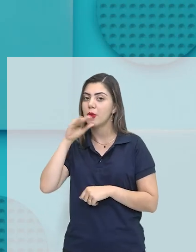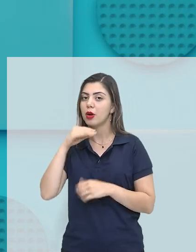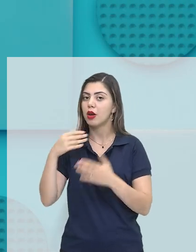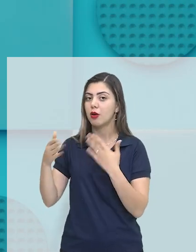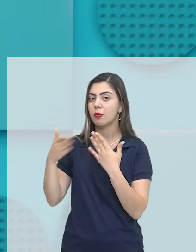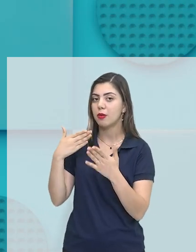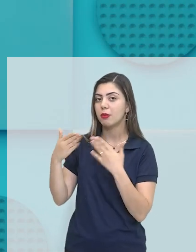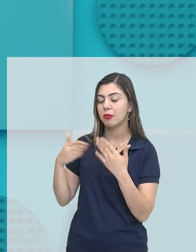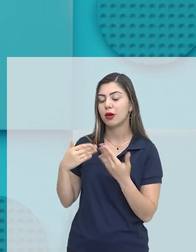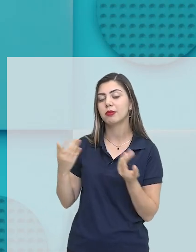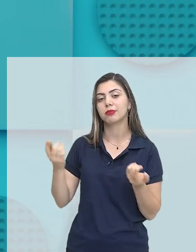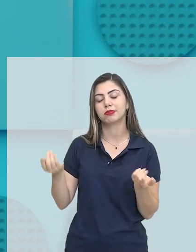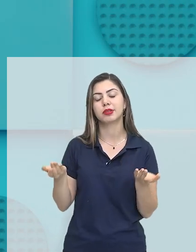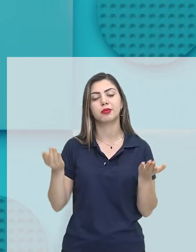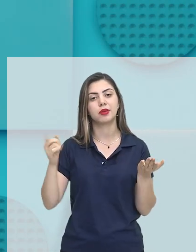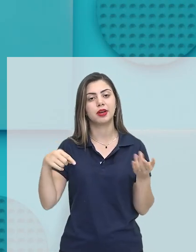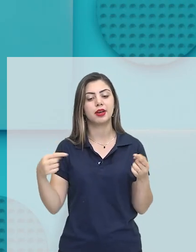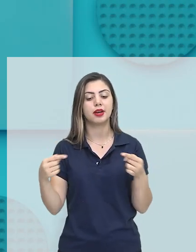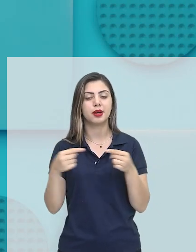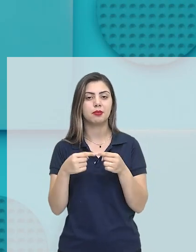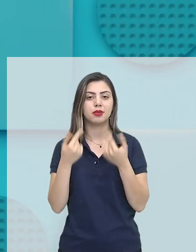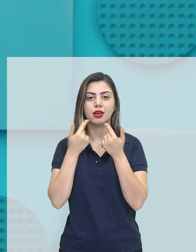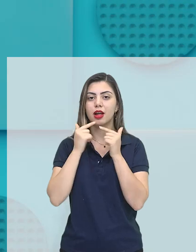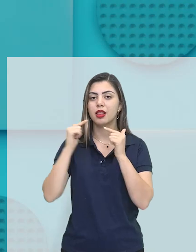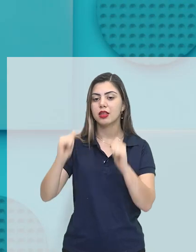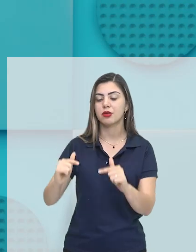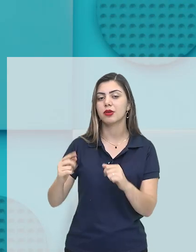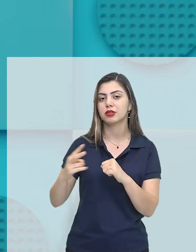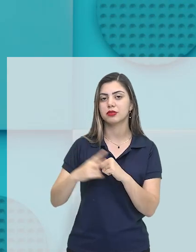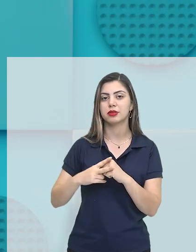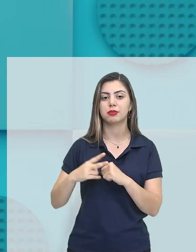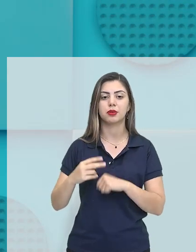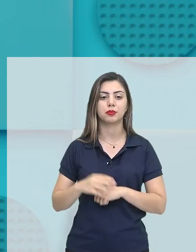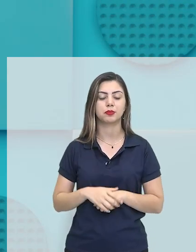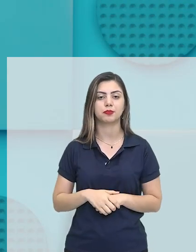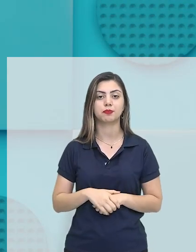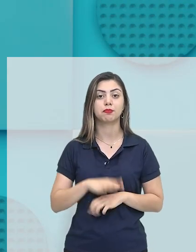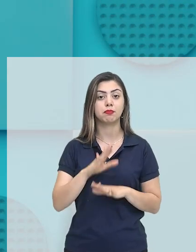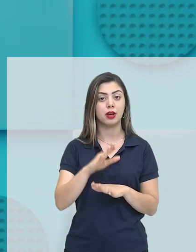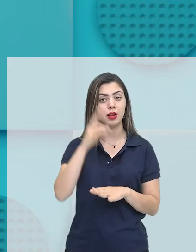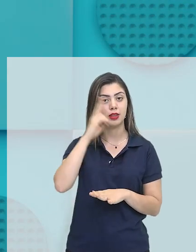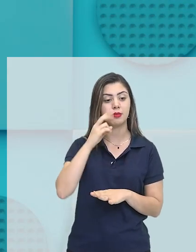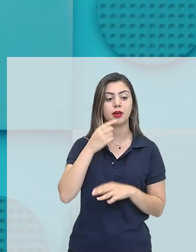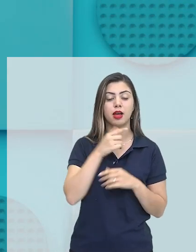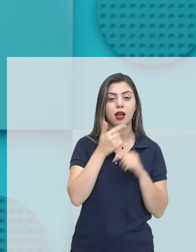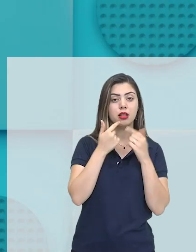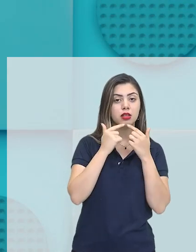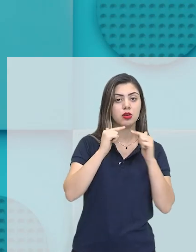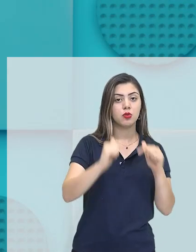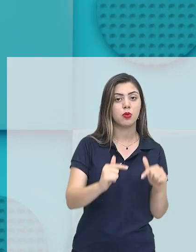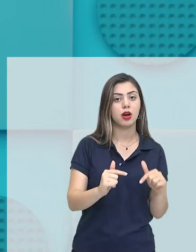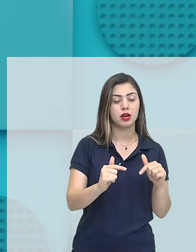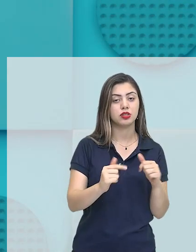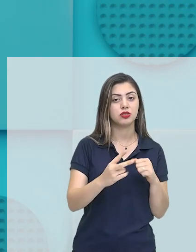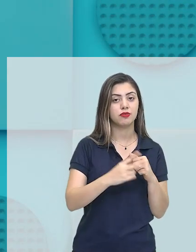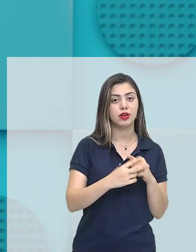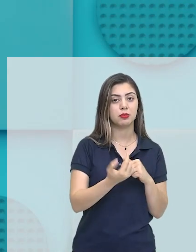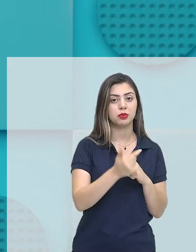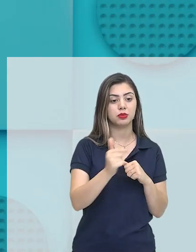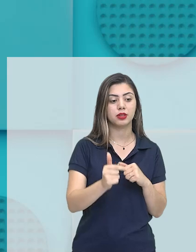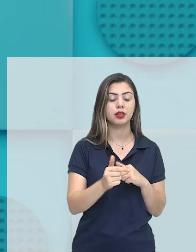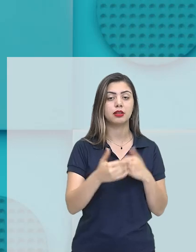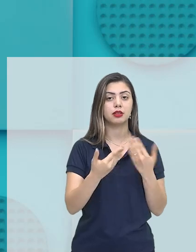também são formas da linguagem verbal. Na linguagem não verbal, ela vai estar